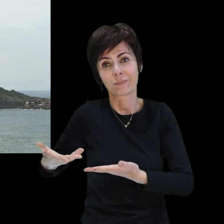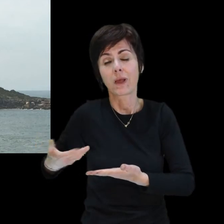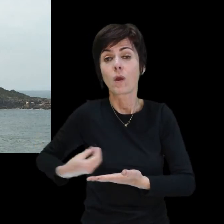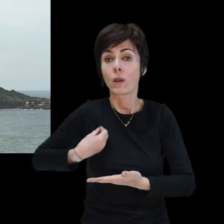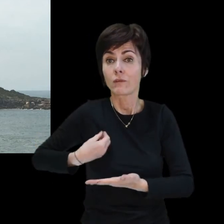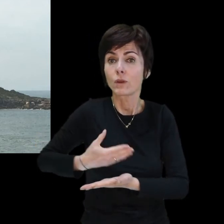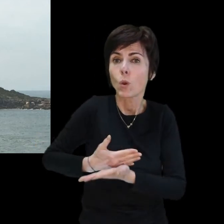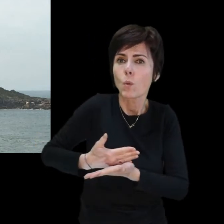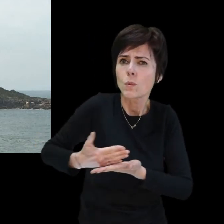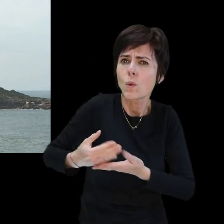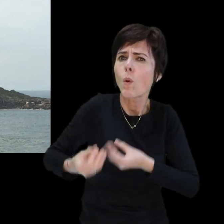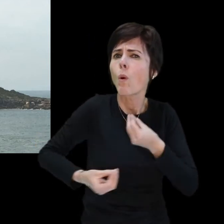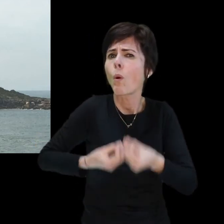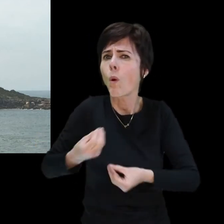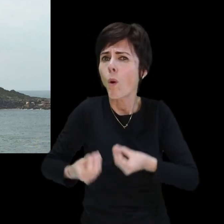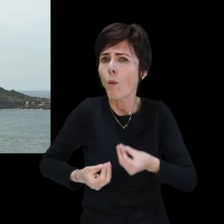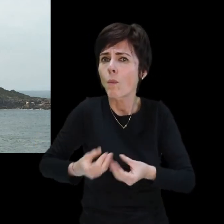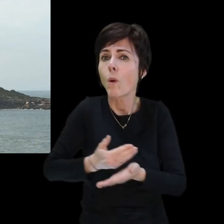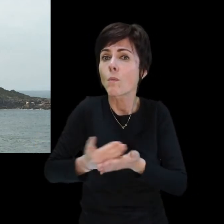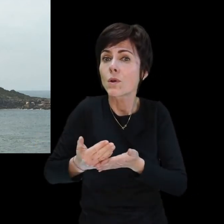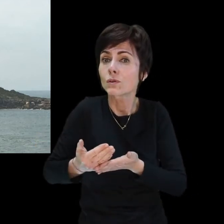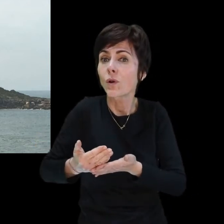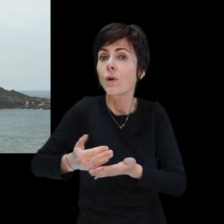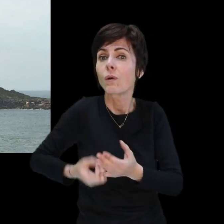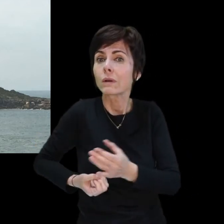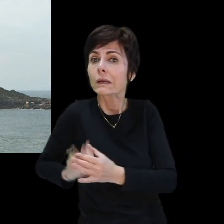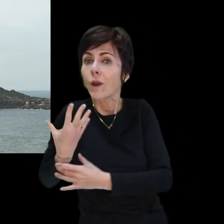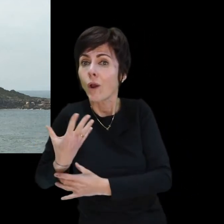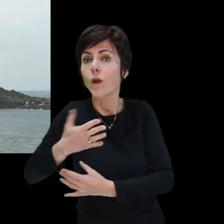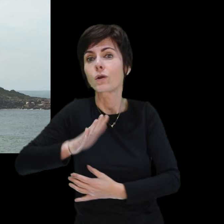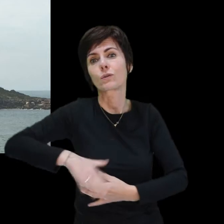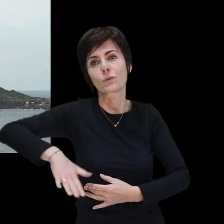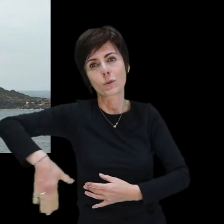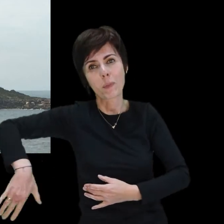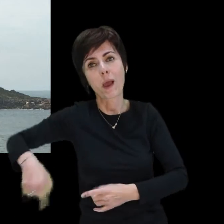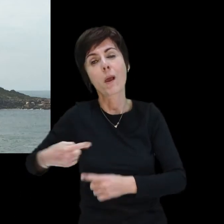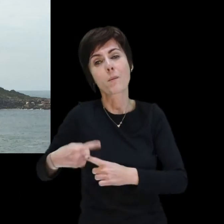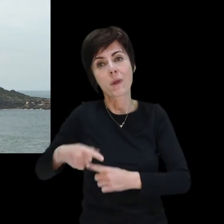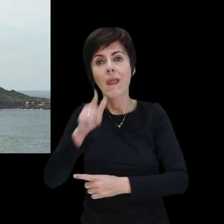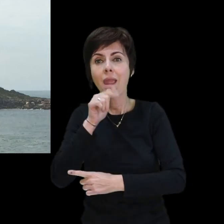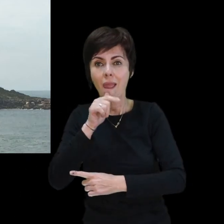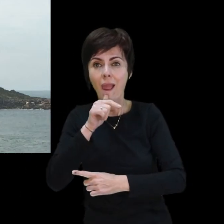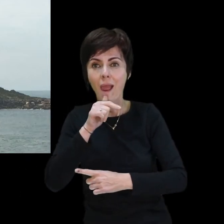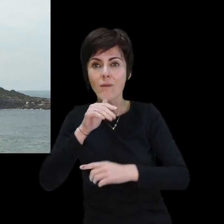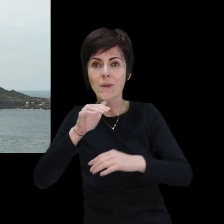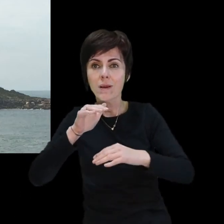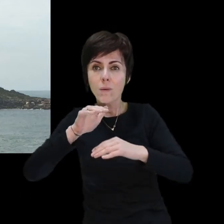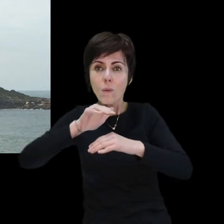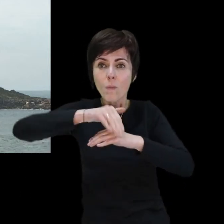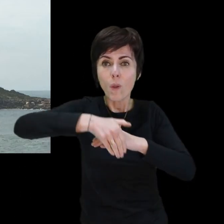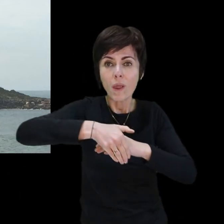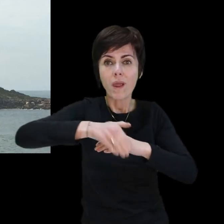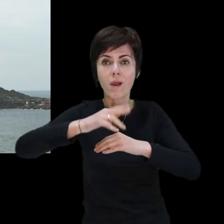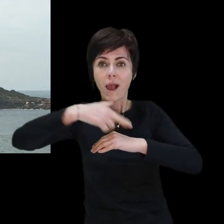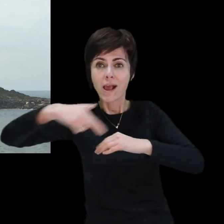dessa radiação UV. Quando a vida iniciou-se, ela se iniciou no oceano, exatamente porque a água